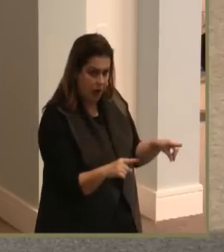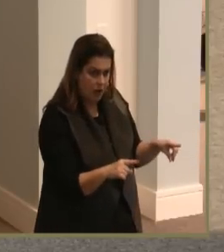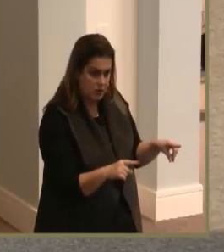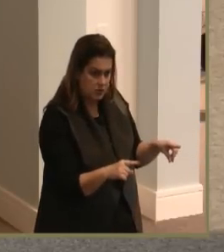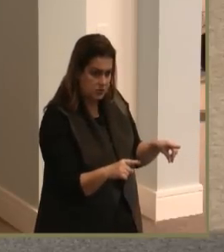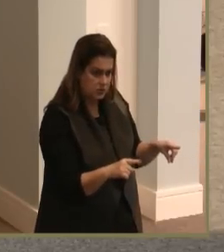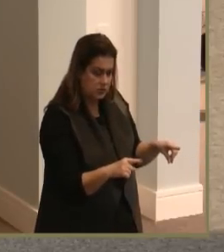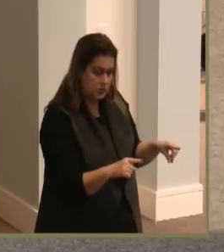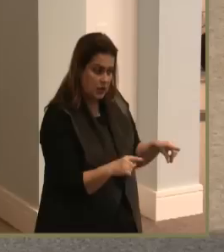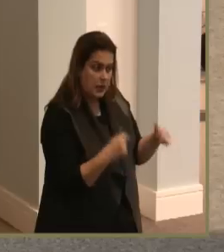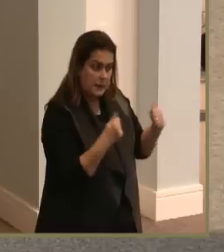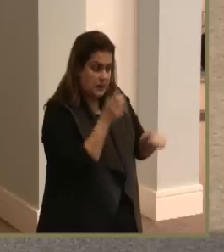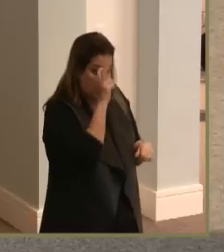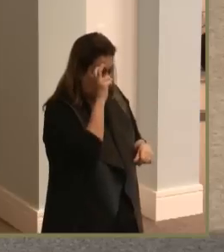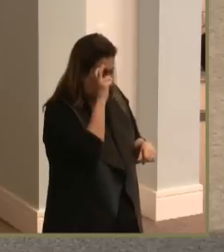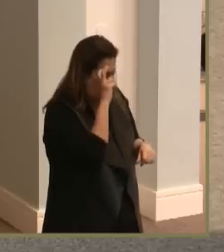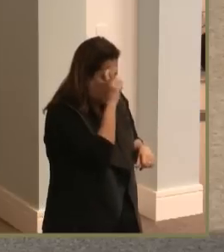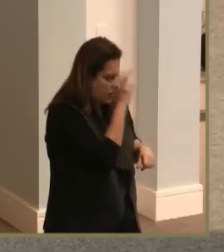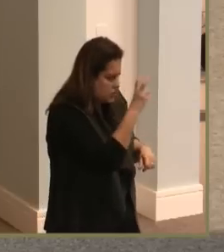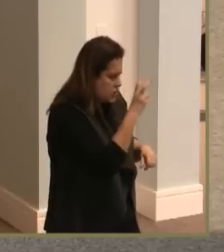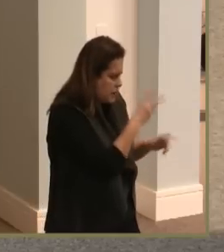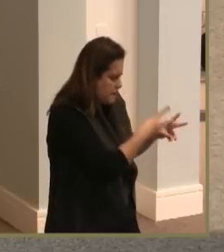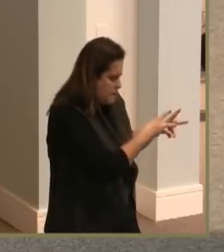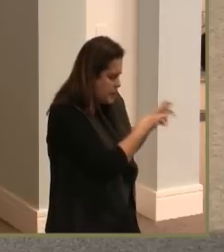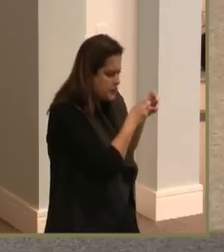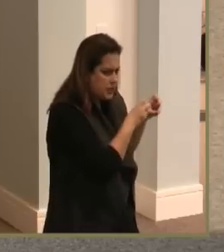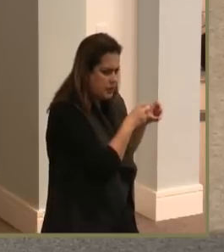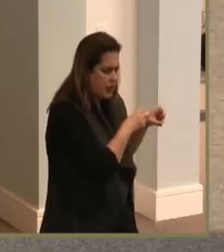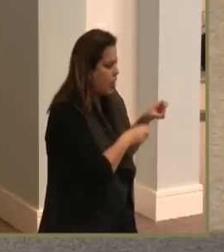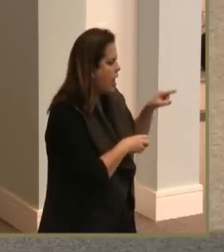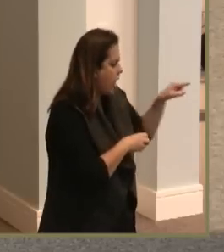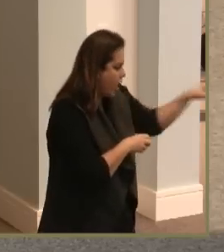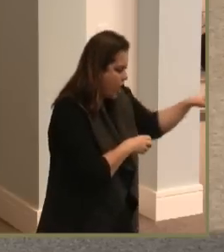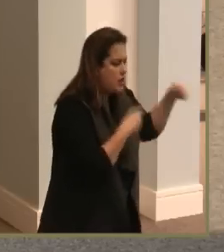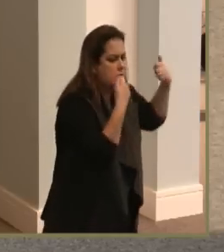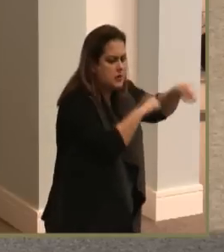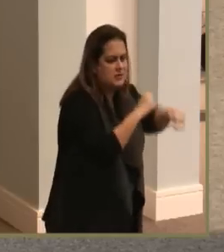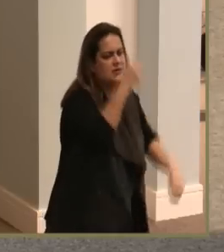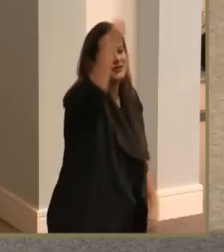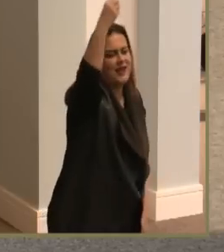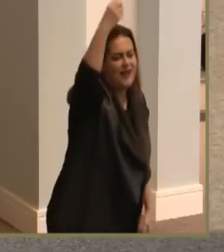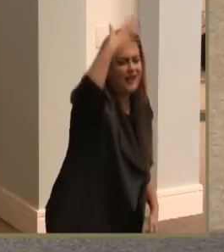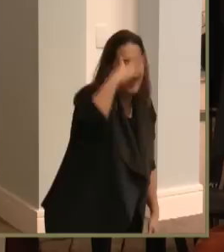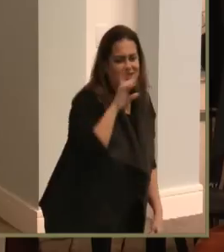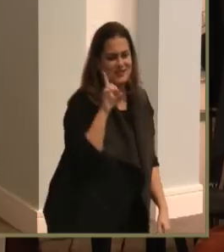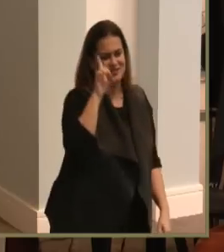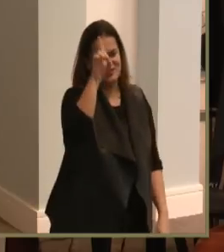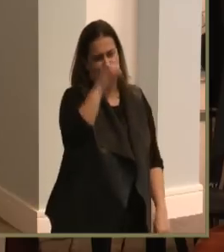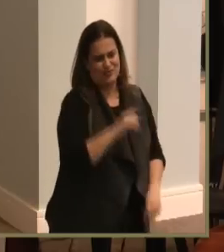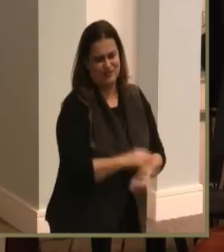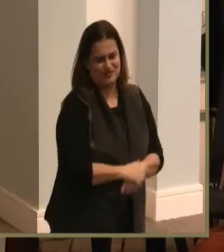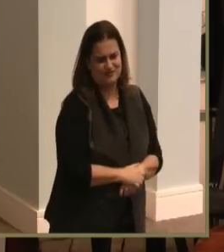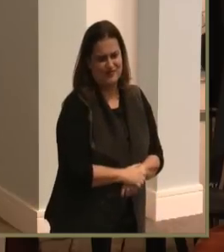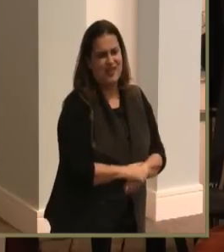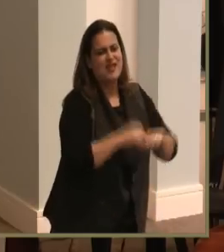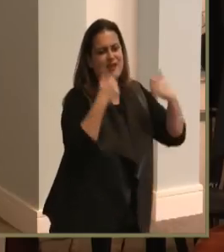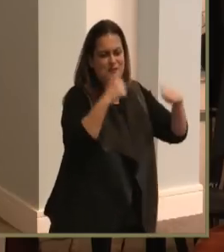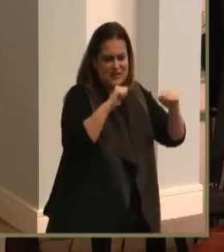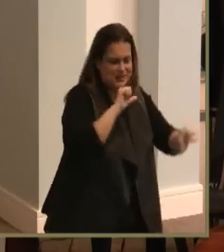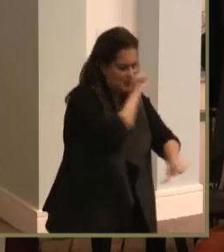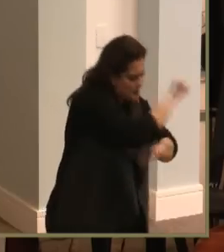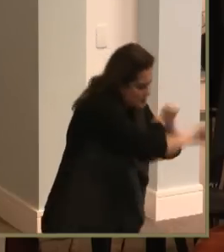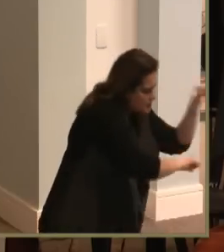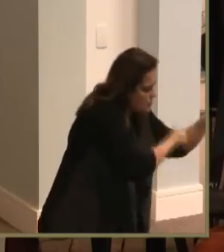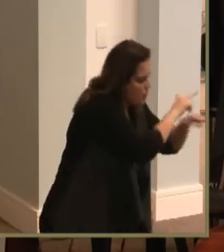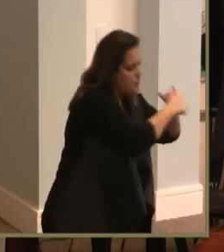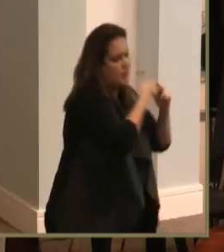olhar espiritual de poder perceber que essas pessoas, elas necessitam da graça do Senhor, elas precisam ser transformadas pelo Senhor.